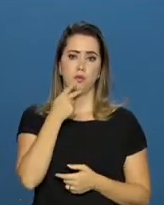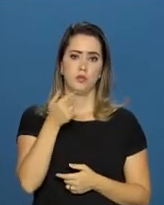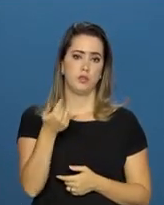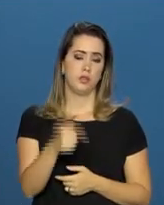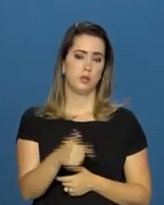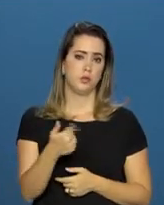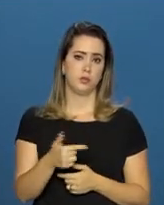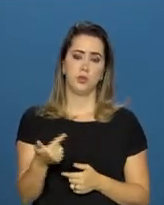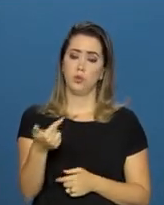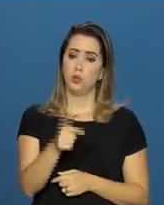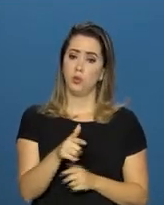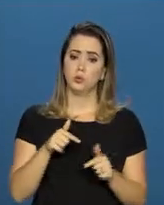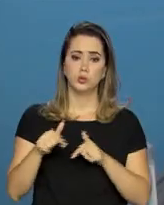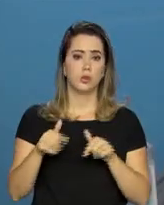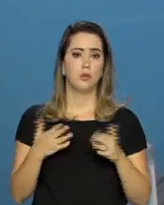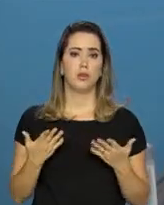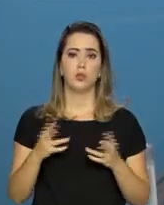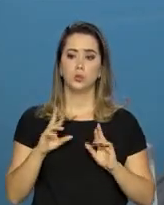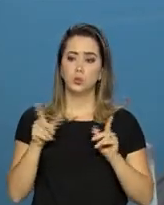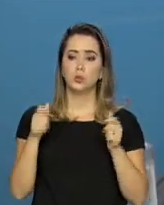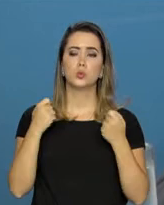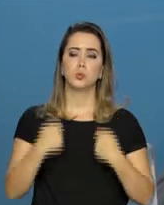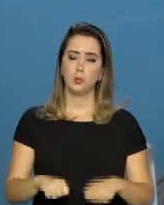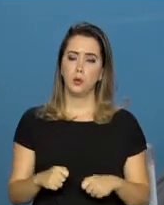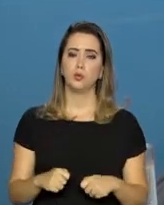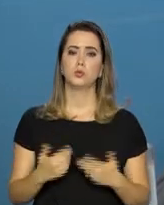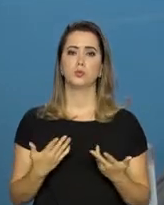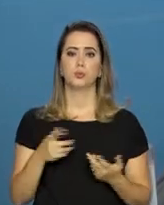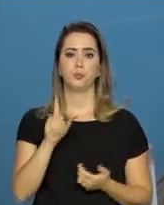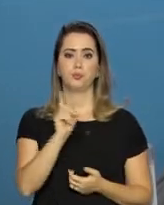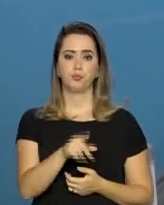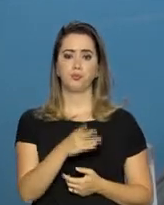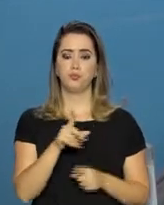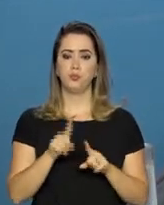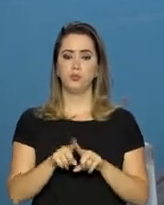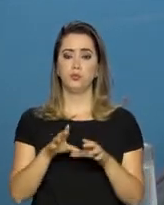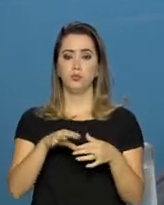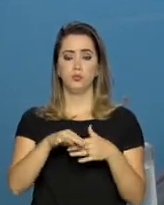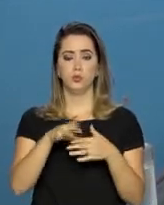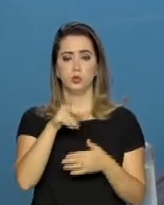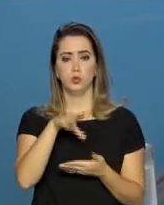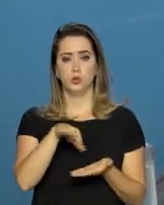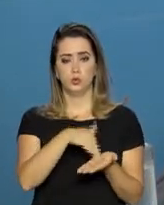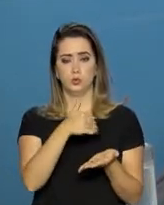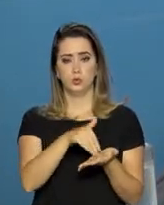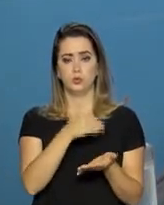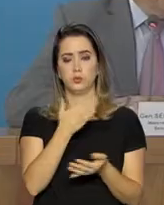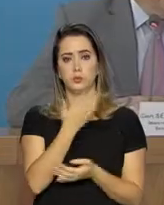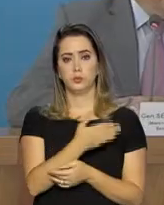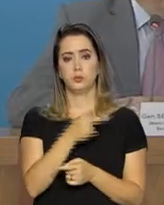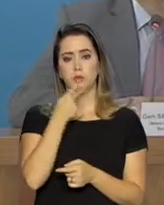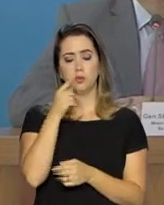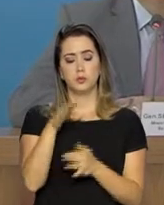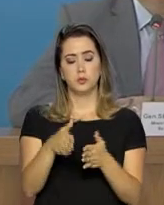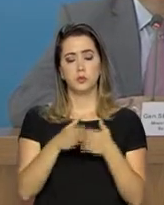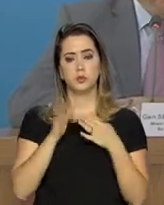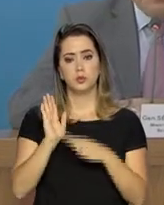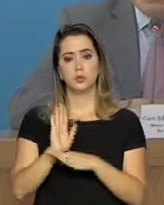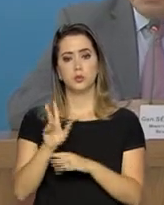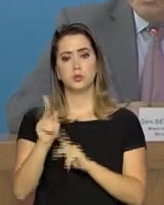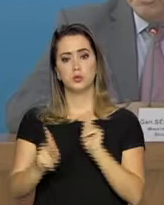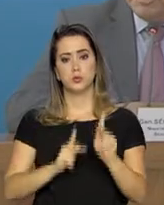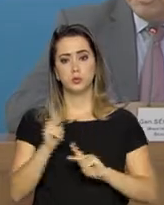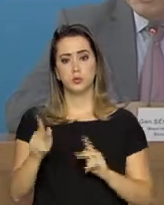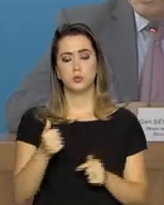forma de atuação já o ministro do gabinete de segurança institucional sérgio e chegou em pediu apoio da população